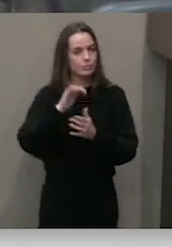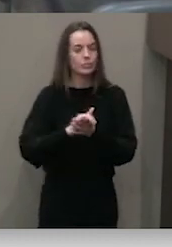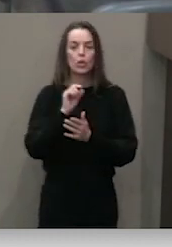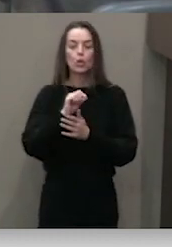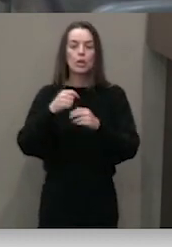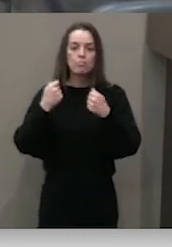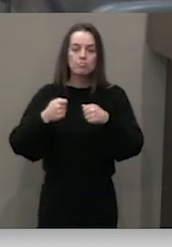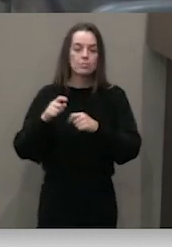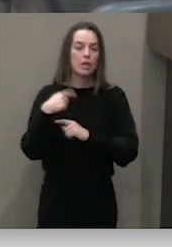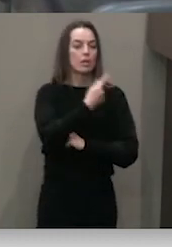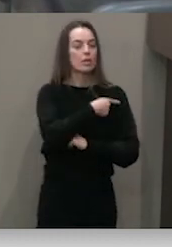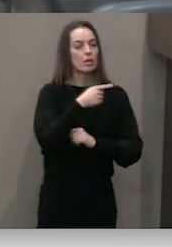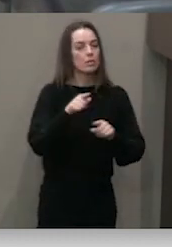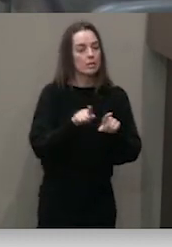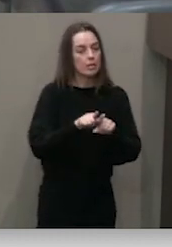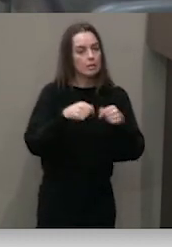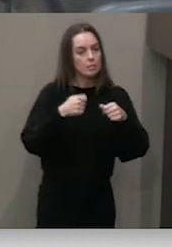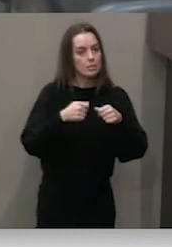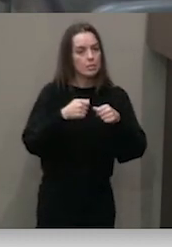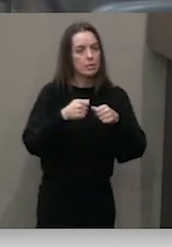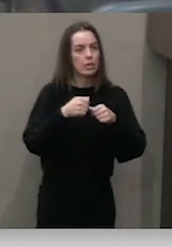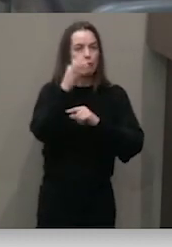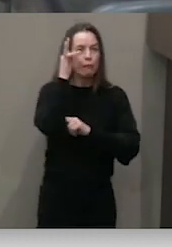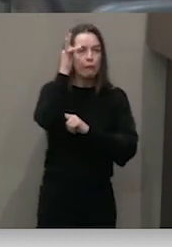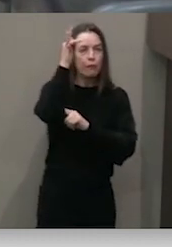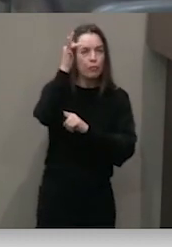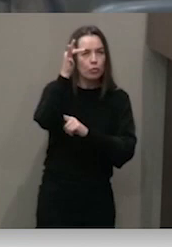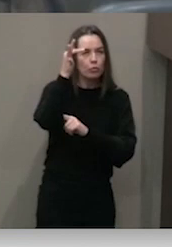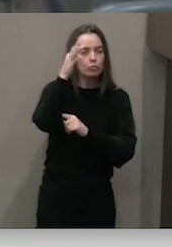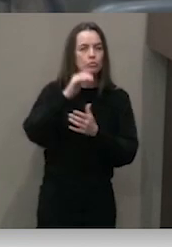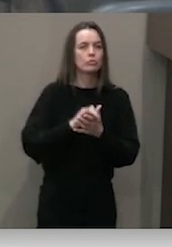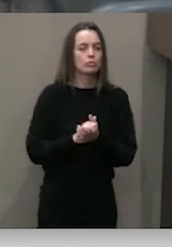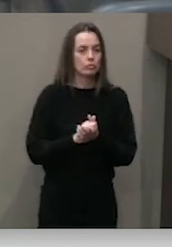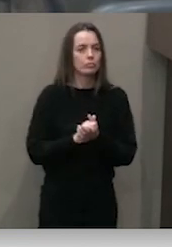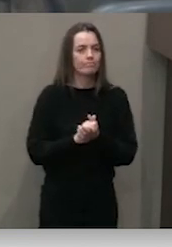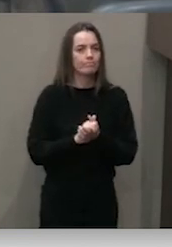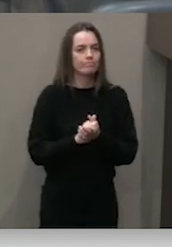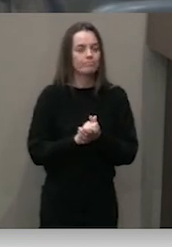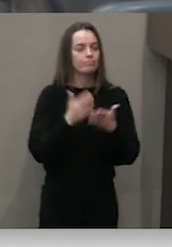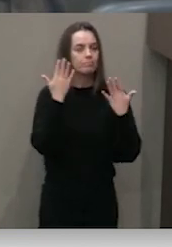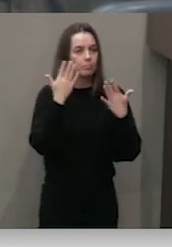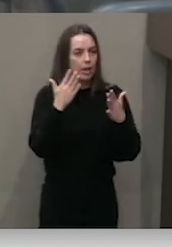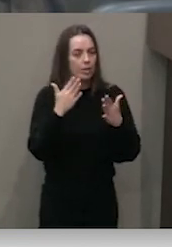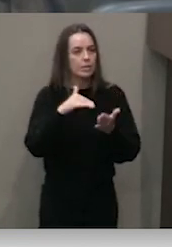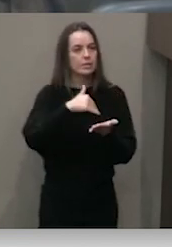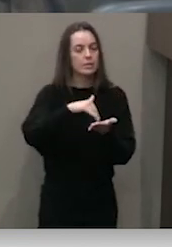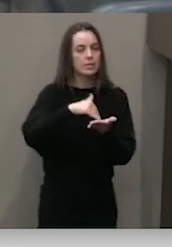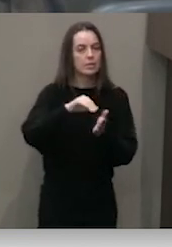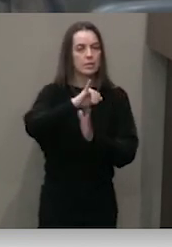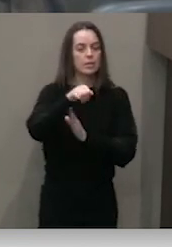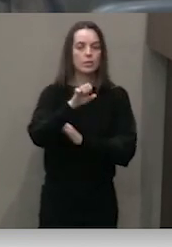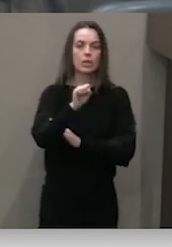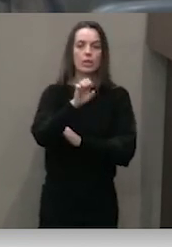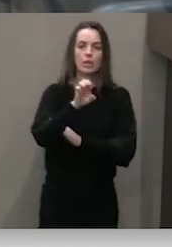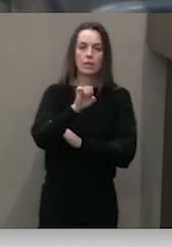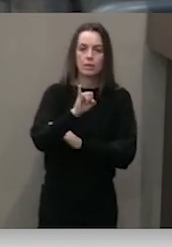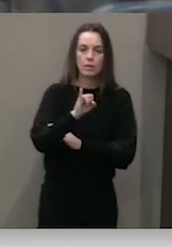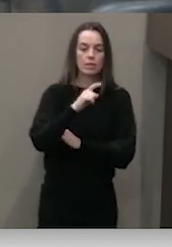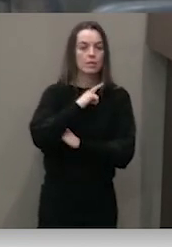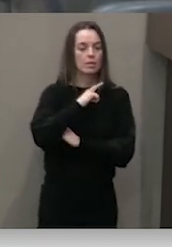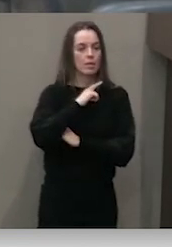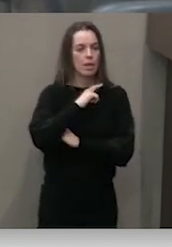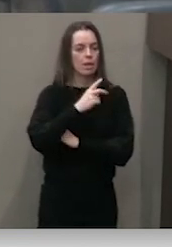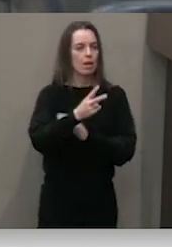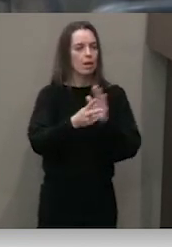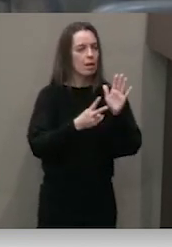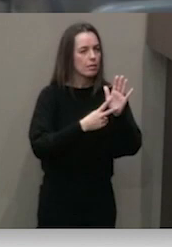que olhar para o futuro, e aqui quero parabenizar o trabalho do secretário Giese, que tem um olhar atento para a nossa cidade, olhando para o futuro.